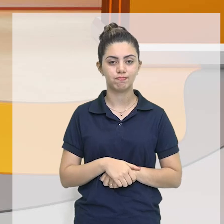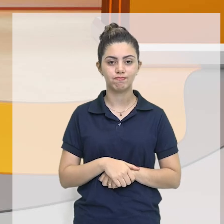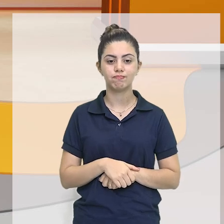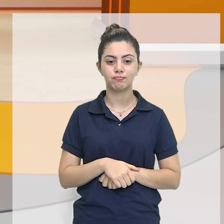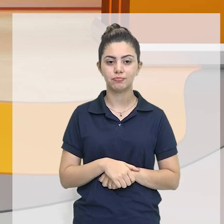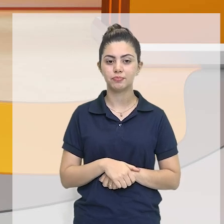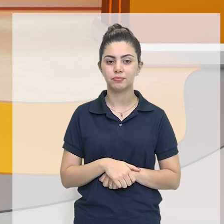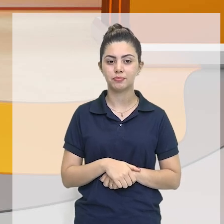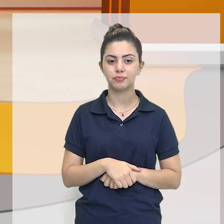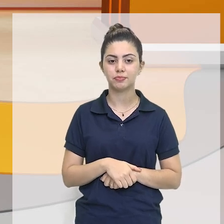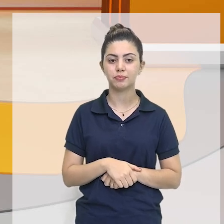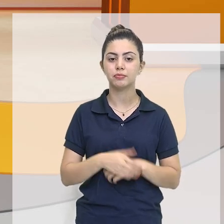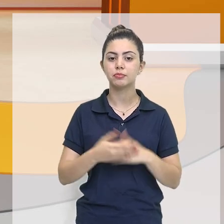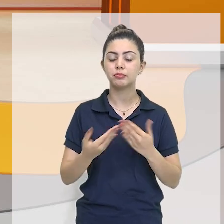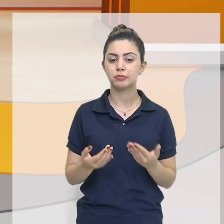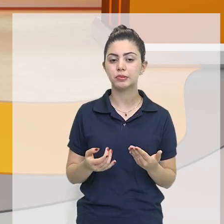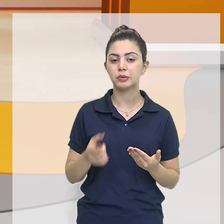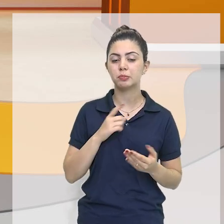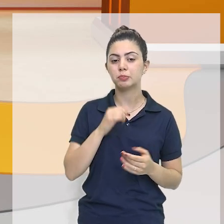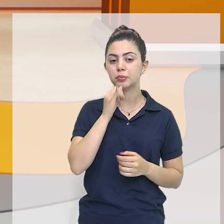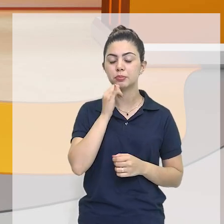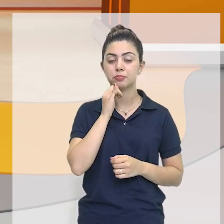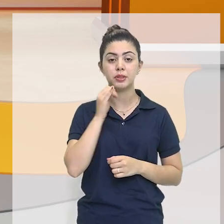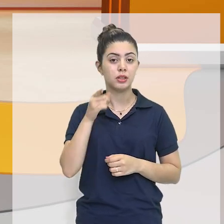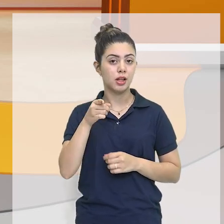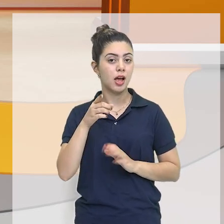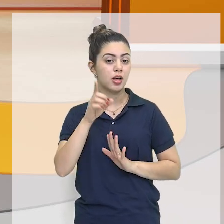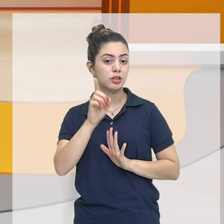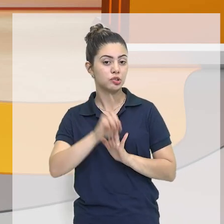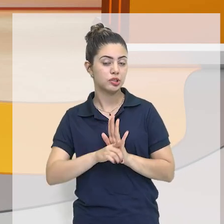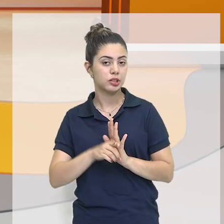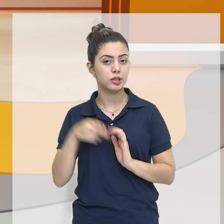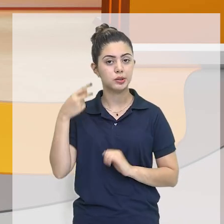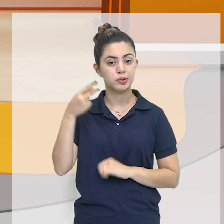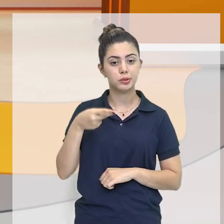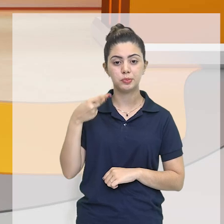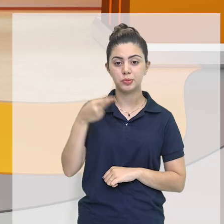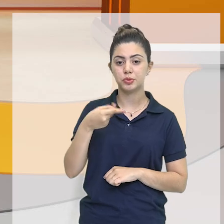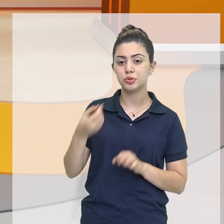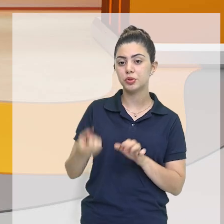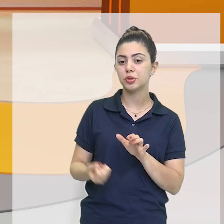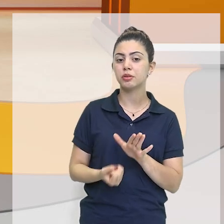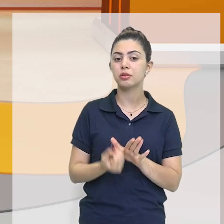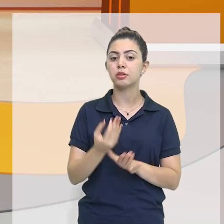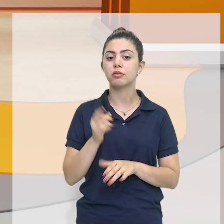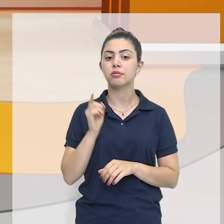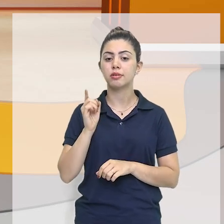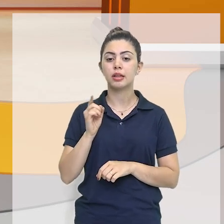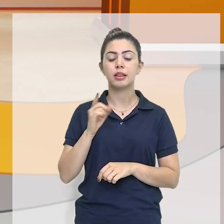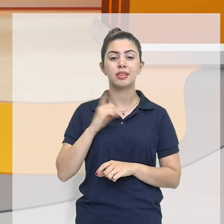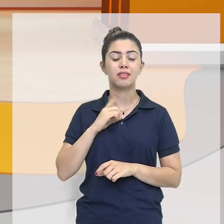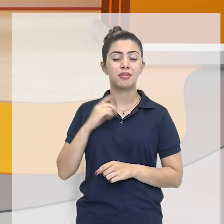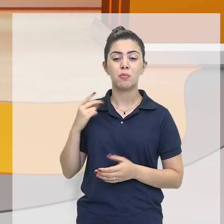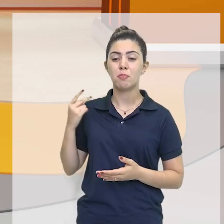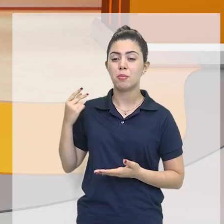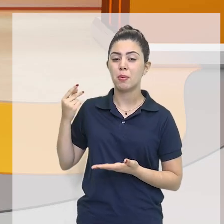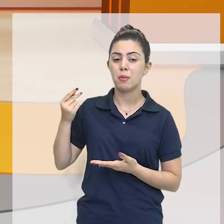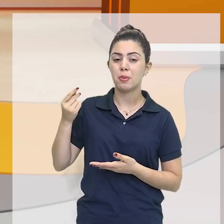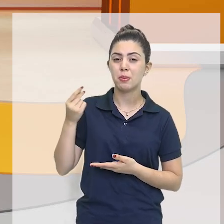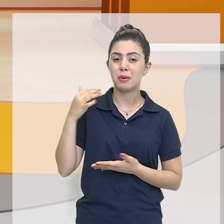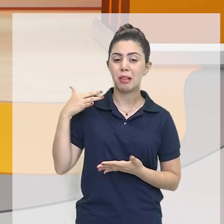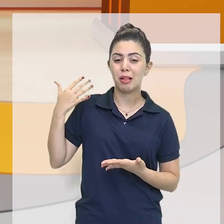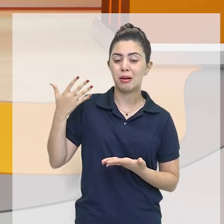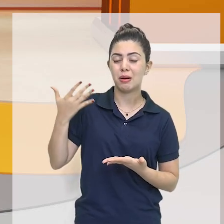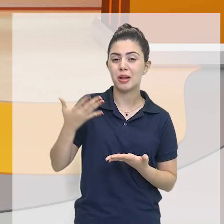só, as ideias sobre direito e política, elas tiveram um impacto extremamente duradouro,